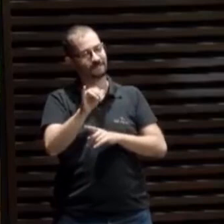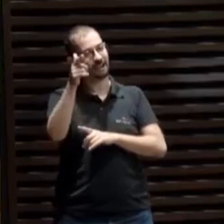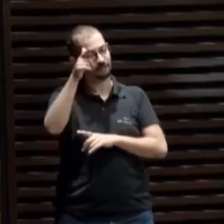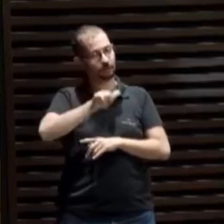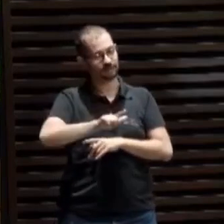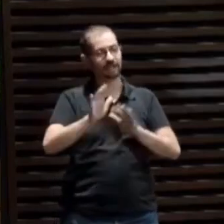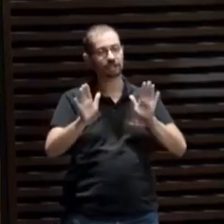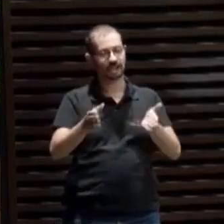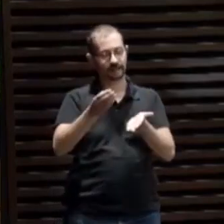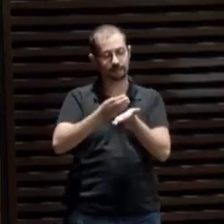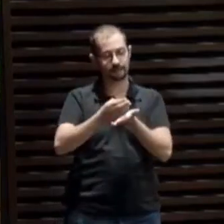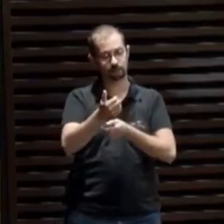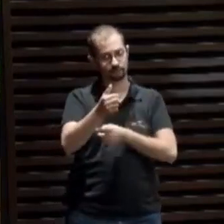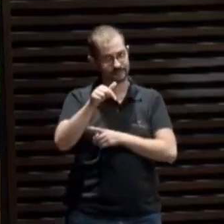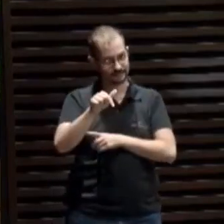capítulo 17.